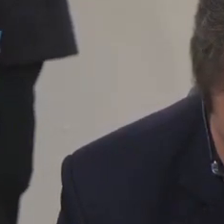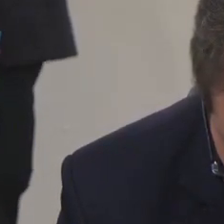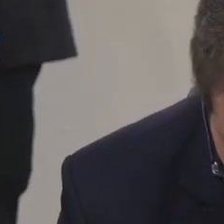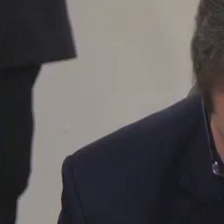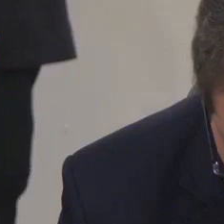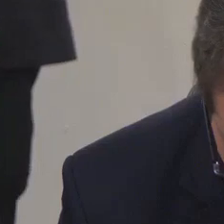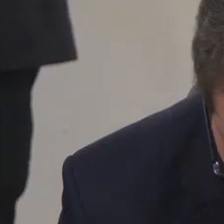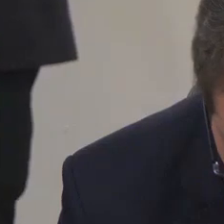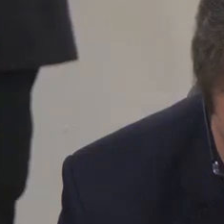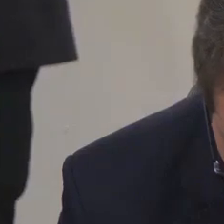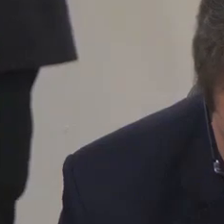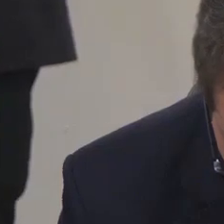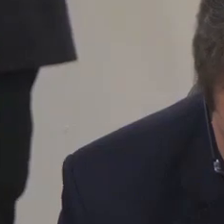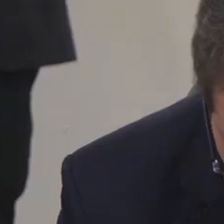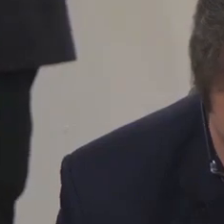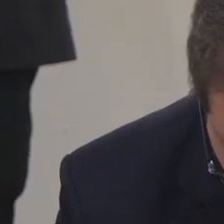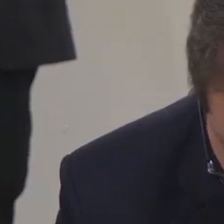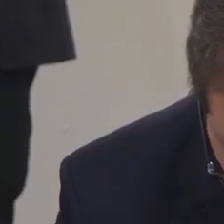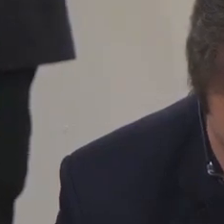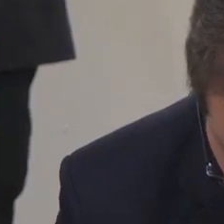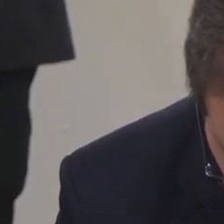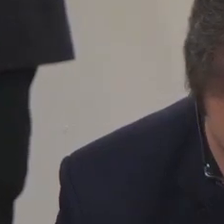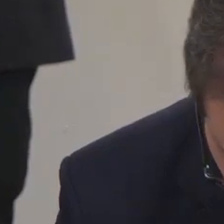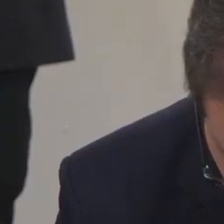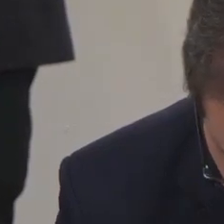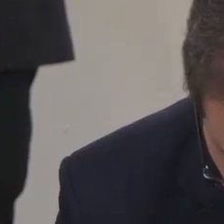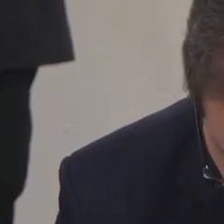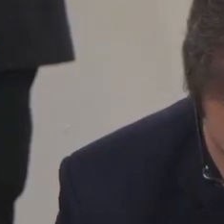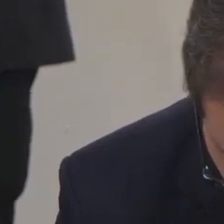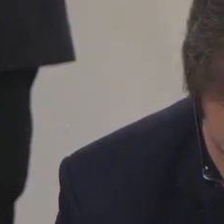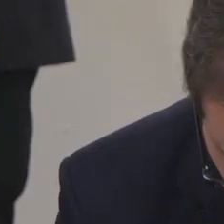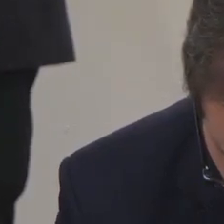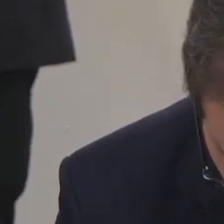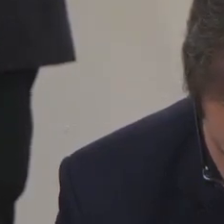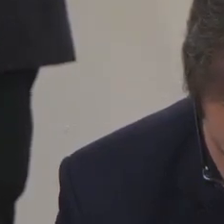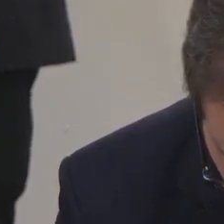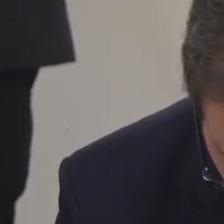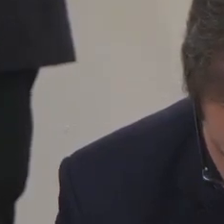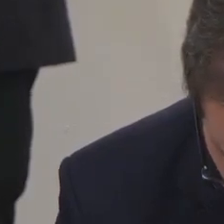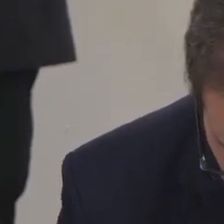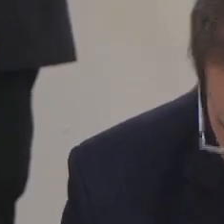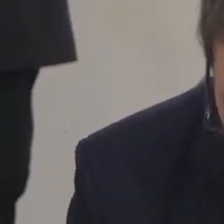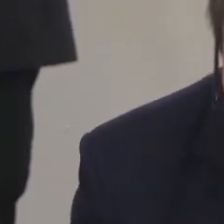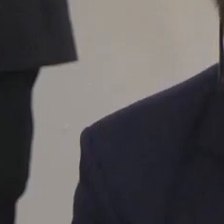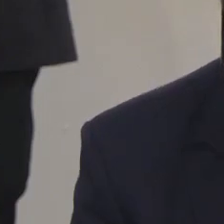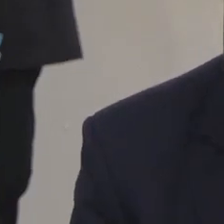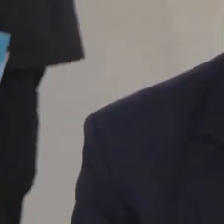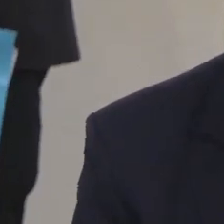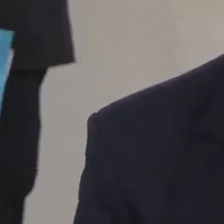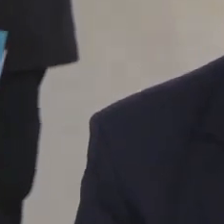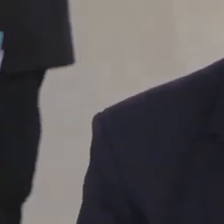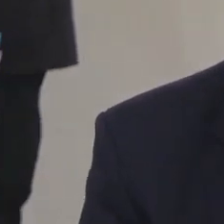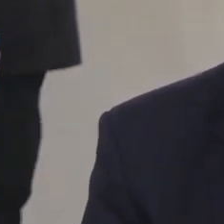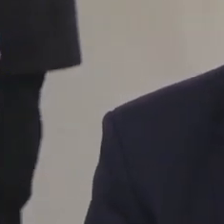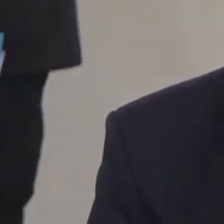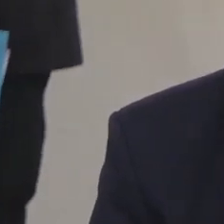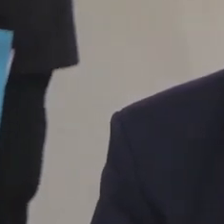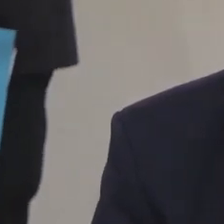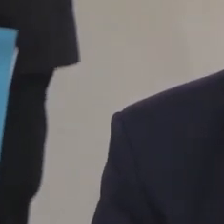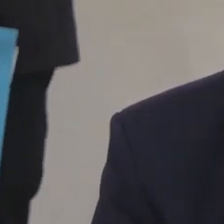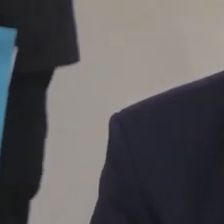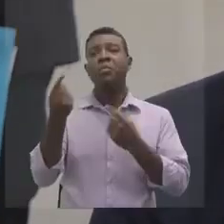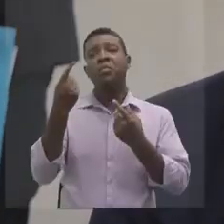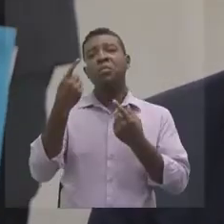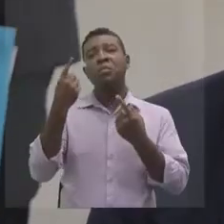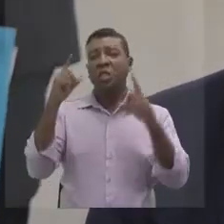notadamente esse trecho é um trecho crítico comprovadamente crítico a liberação desse recurso Ele